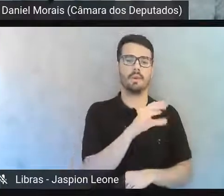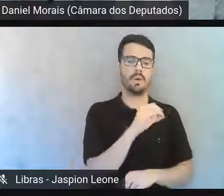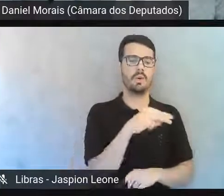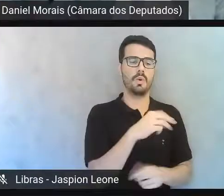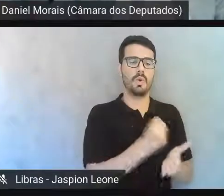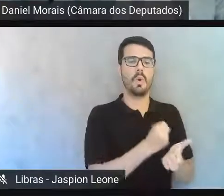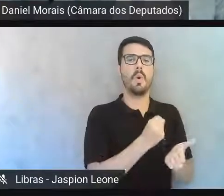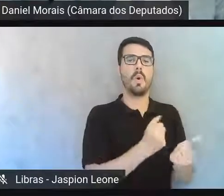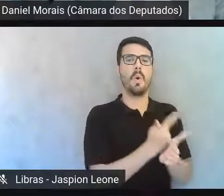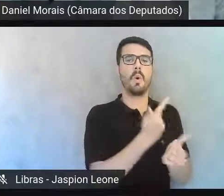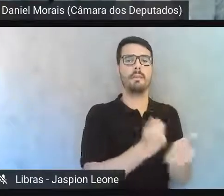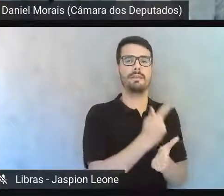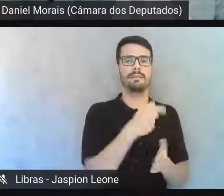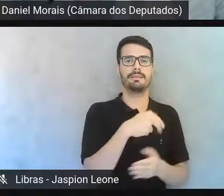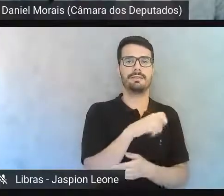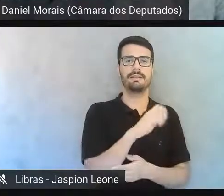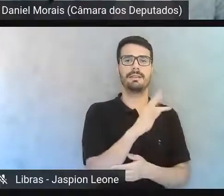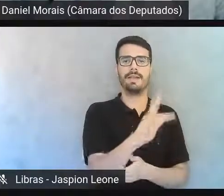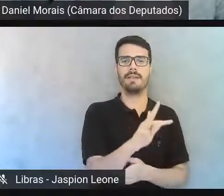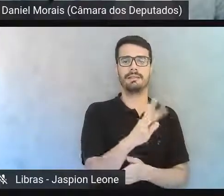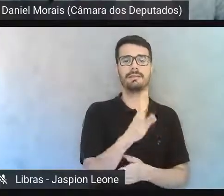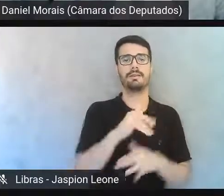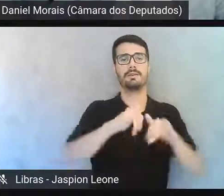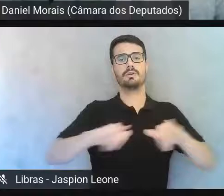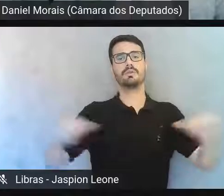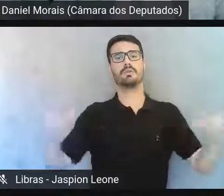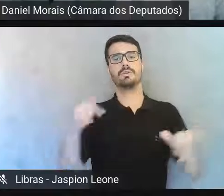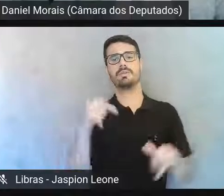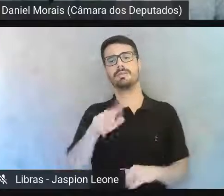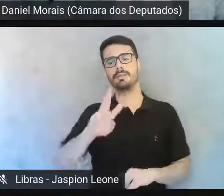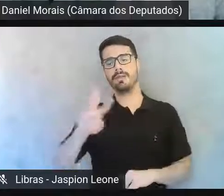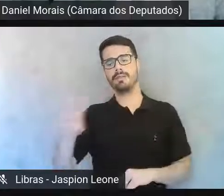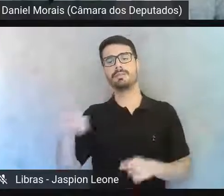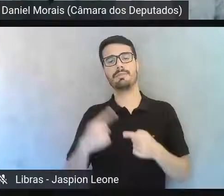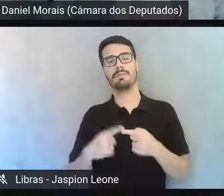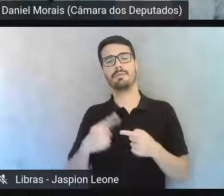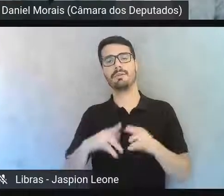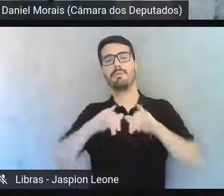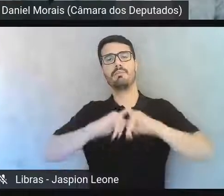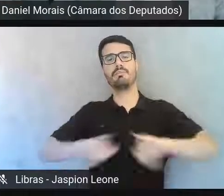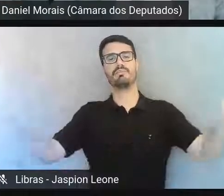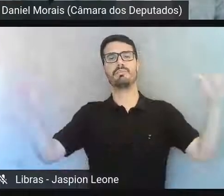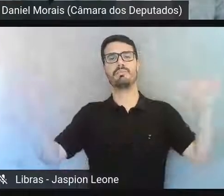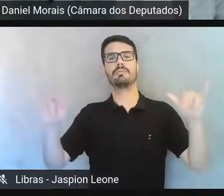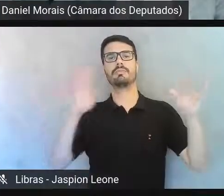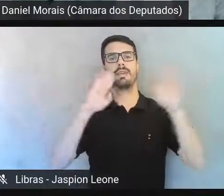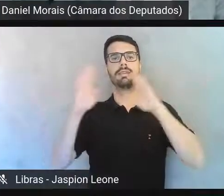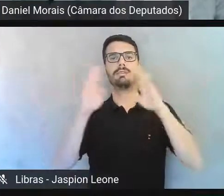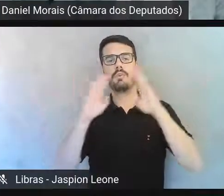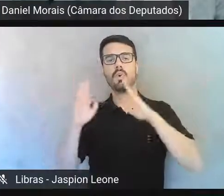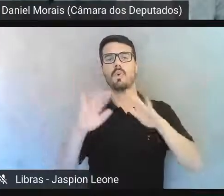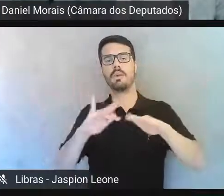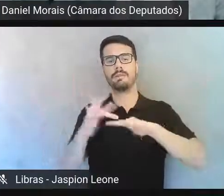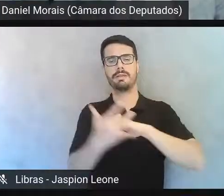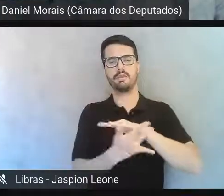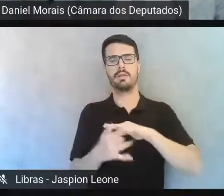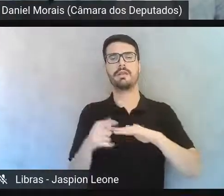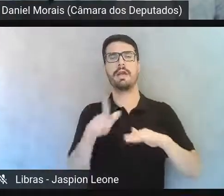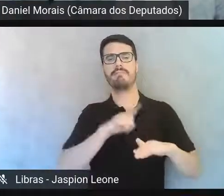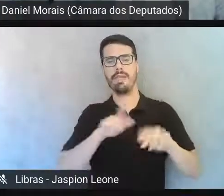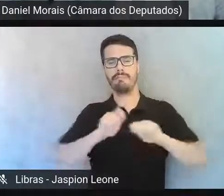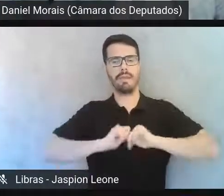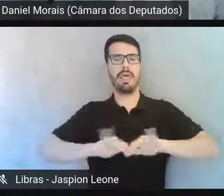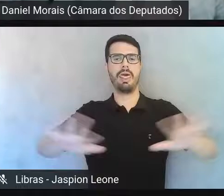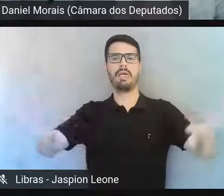André, eu vou fazer essa notícia no site. Por quê? A gente publica em rede social e tem um alcance maior. Então, eu vejo